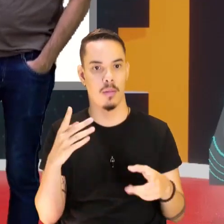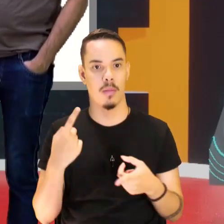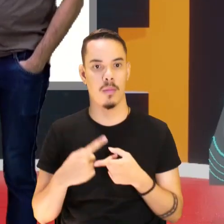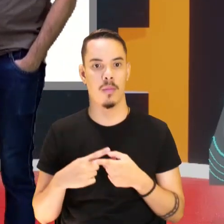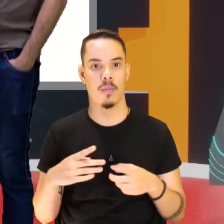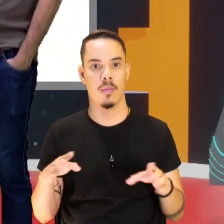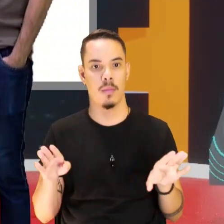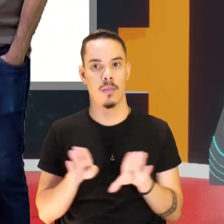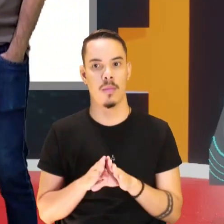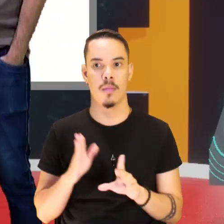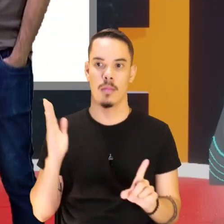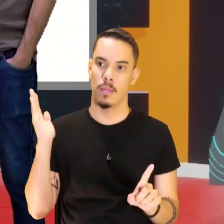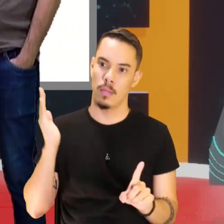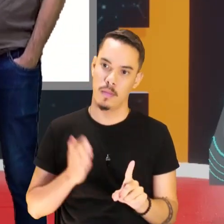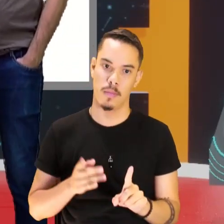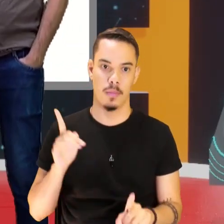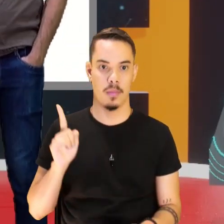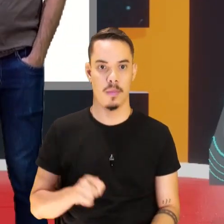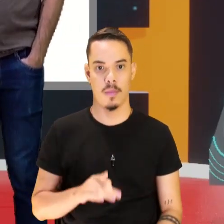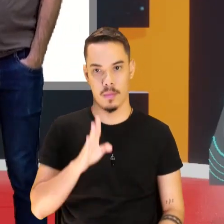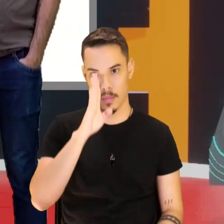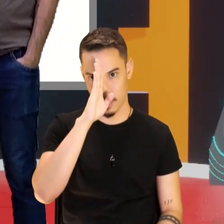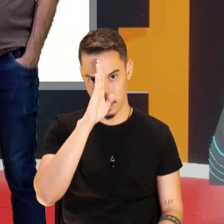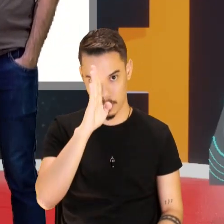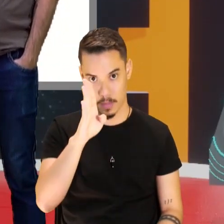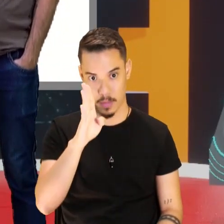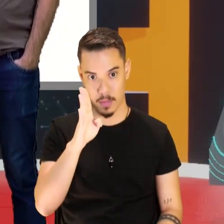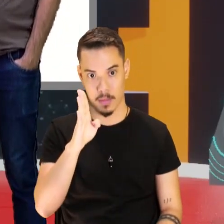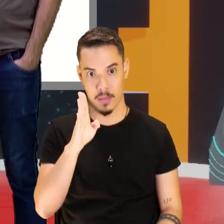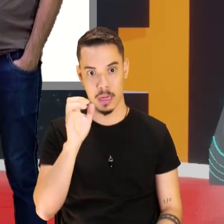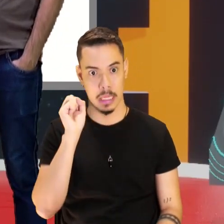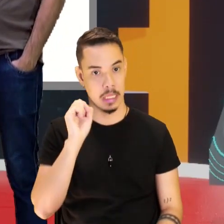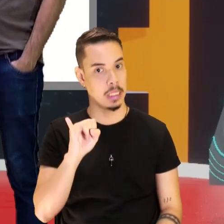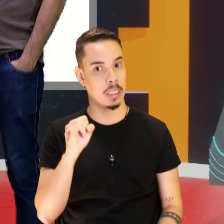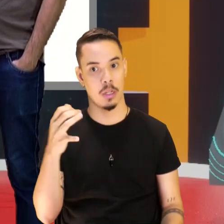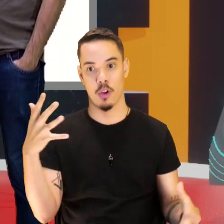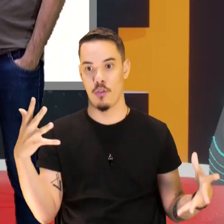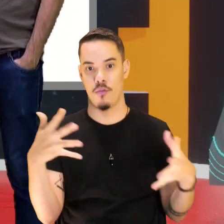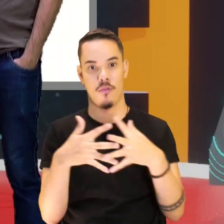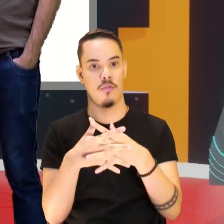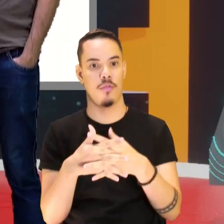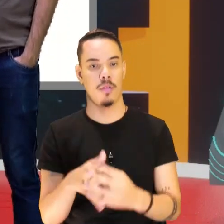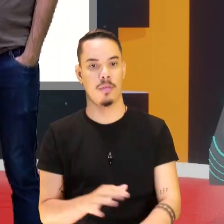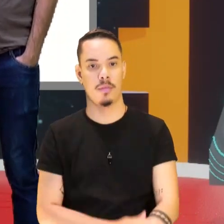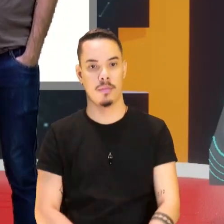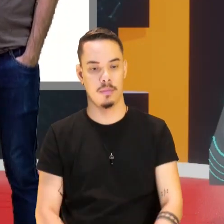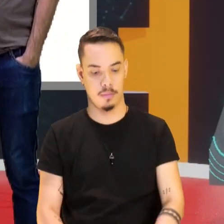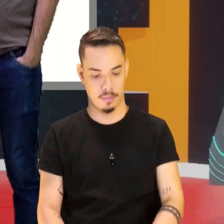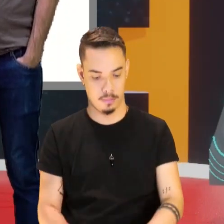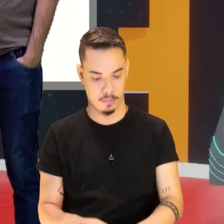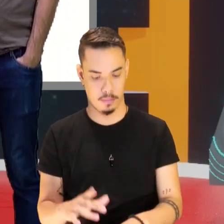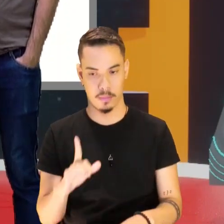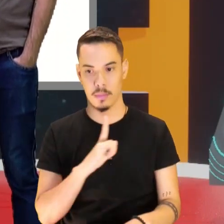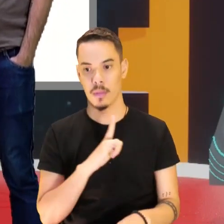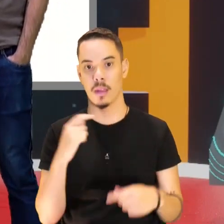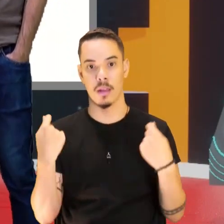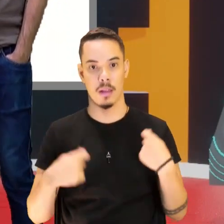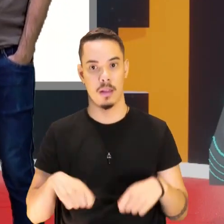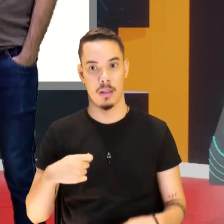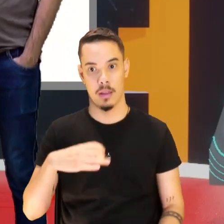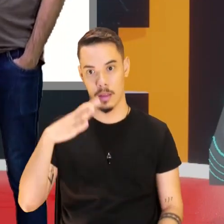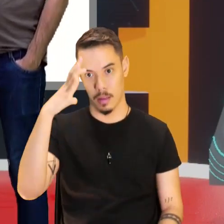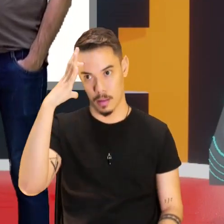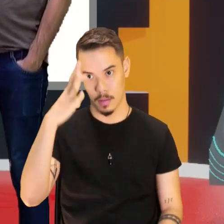de ser direto ao inversa que é o fundamental né porque se você confundir aí e aí tem que ter muita interpretação